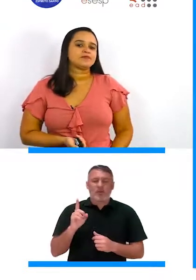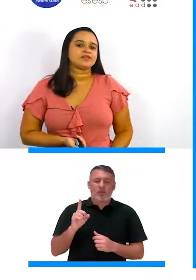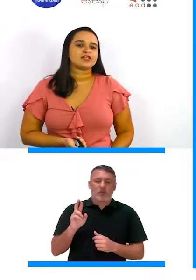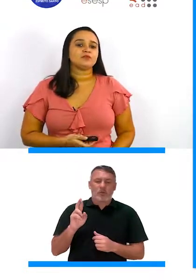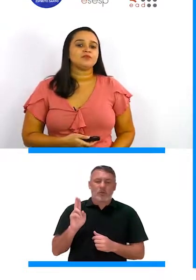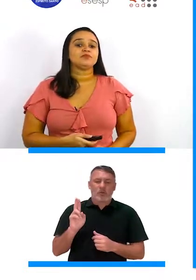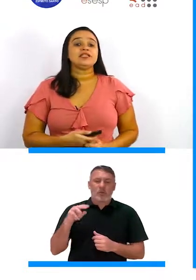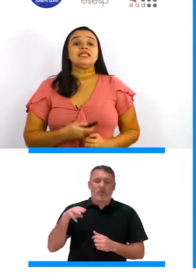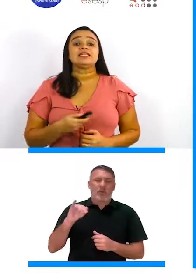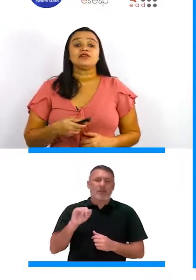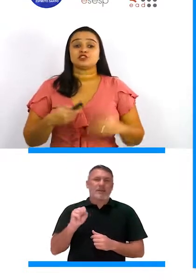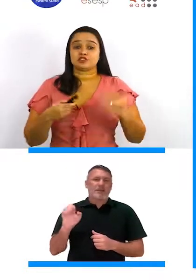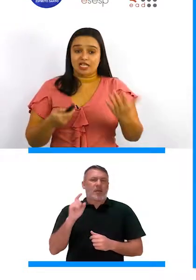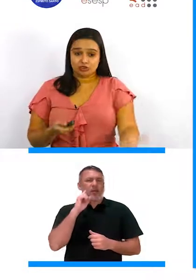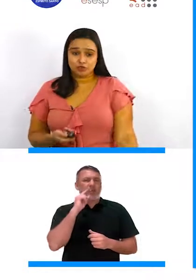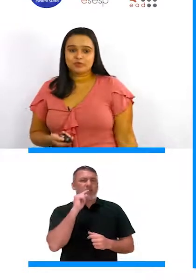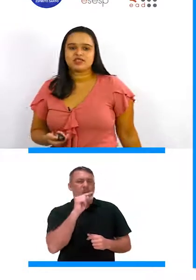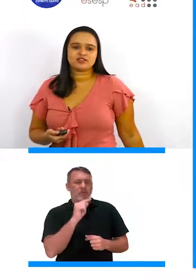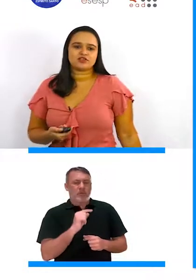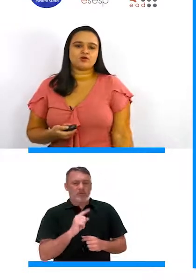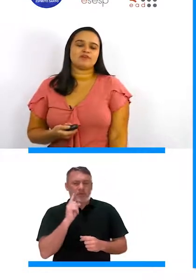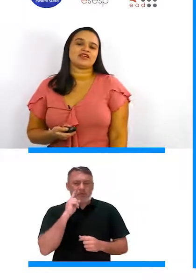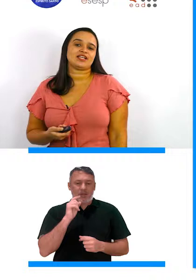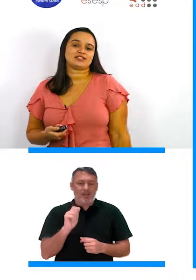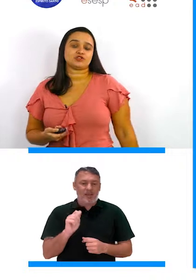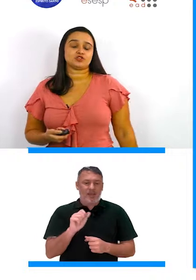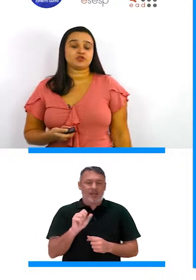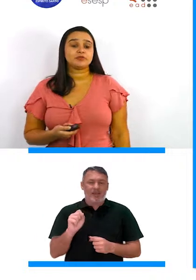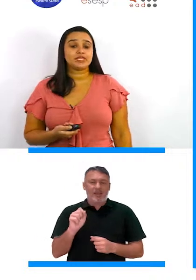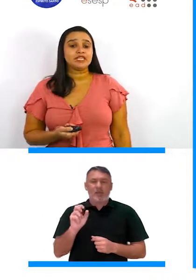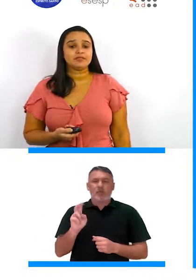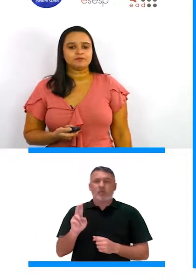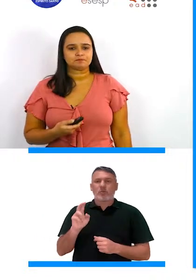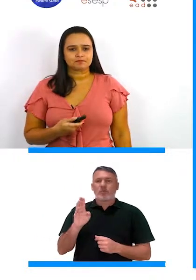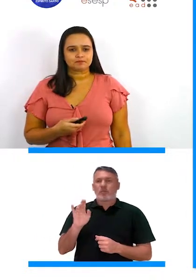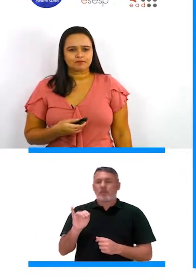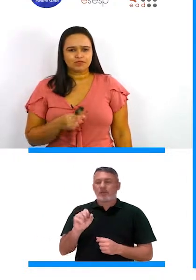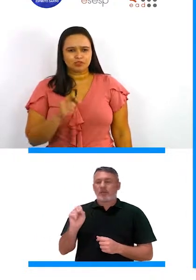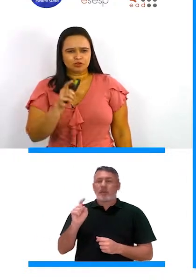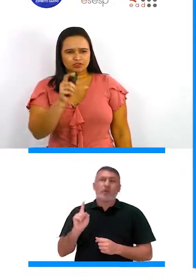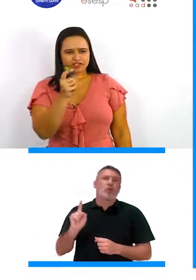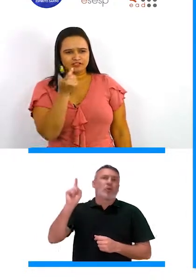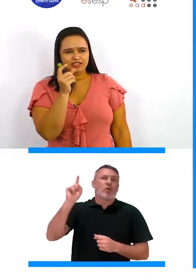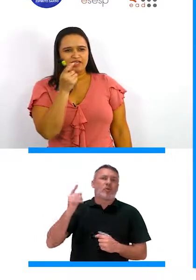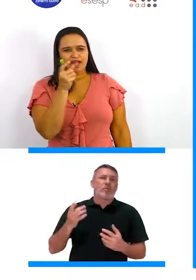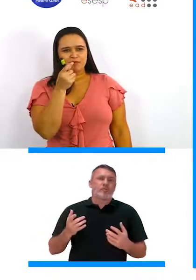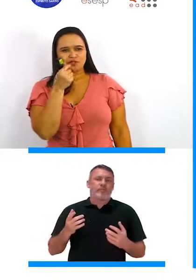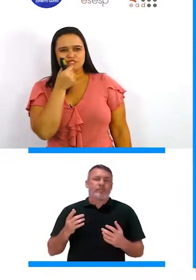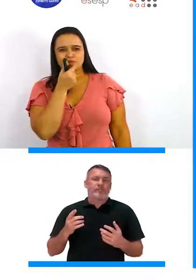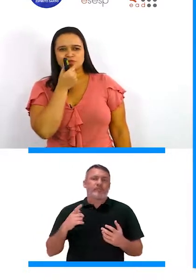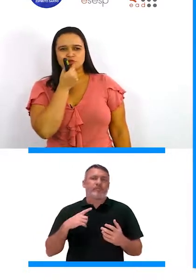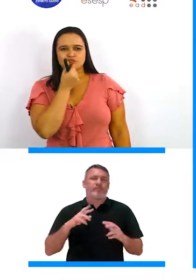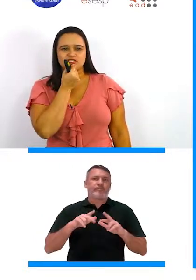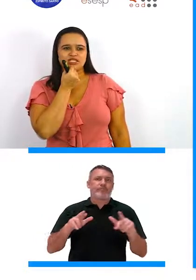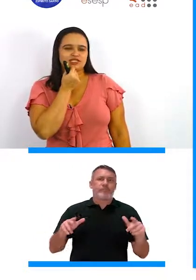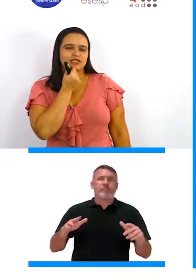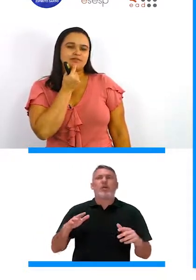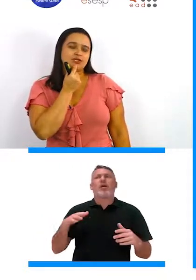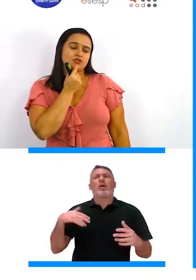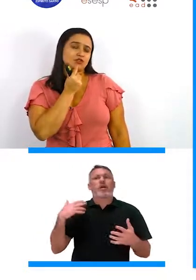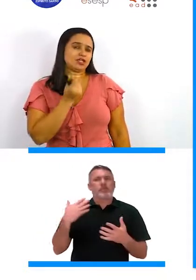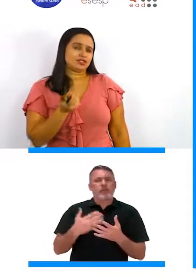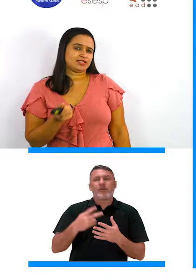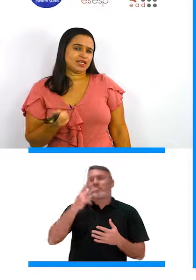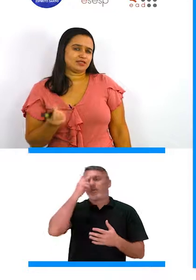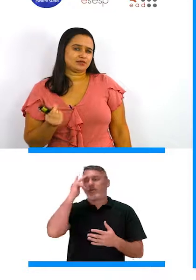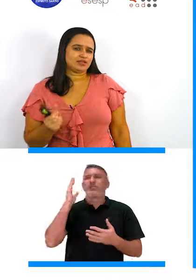né? Então a subisse como uma variação de subir. Inclusive, há muitas pessoas, até